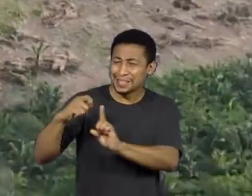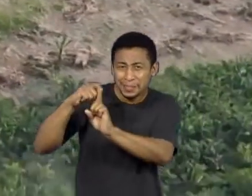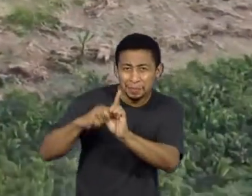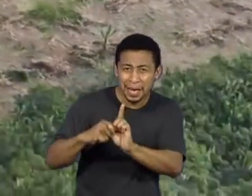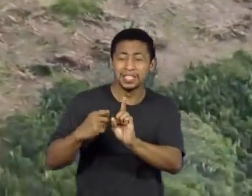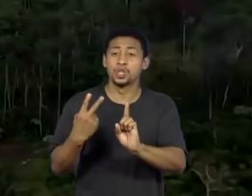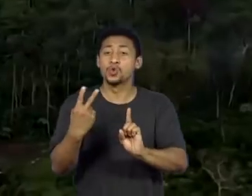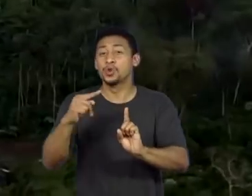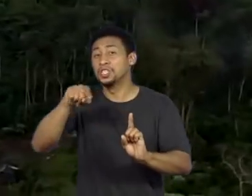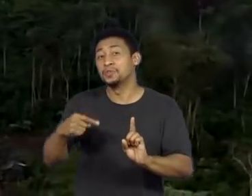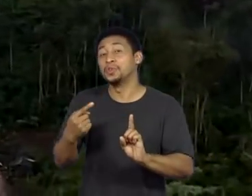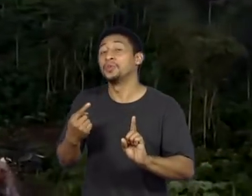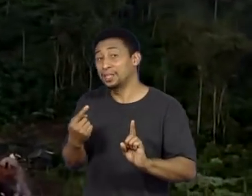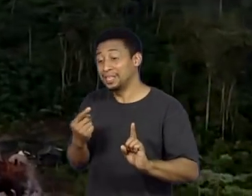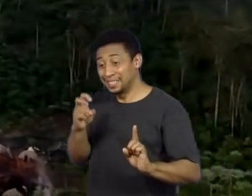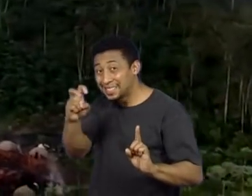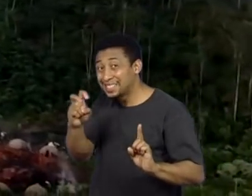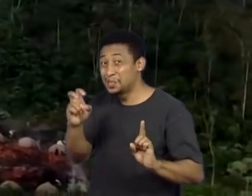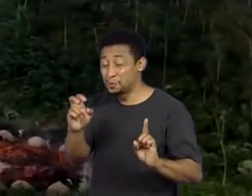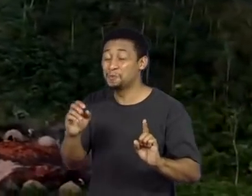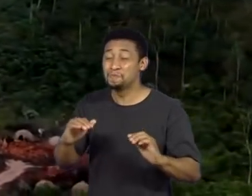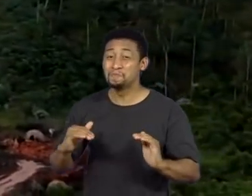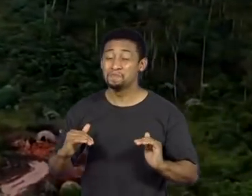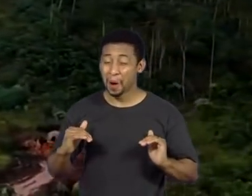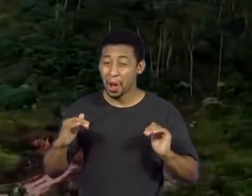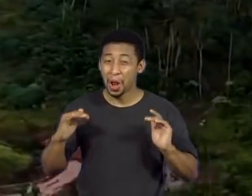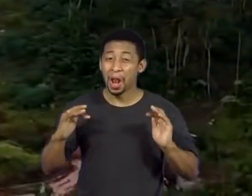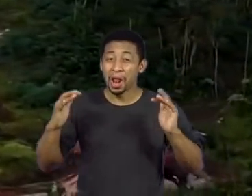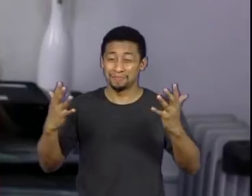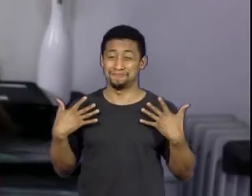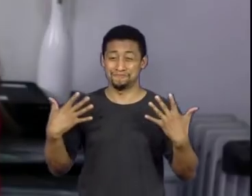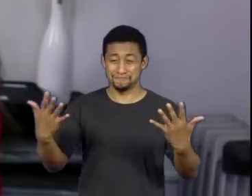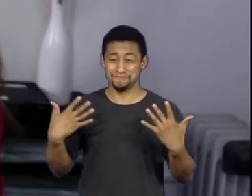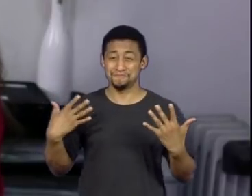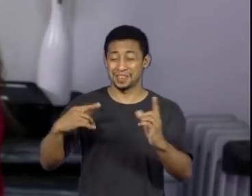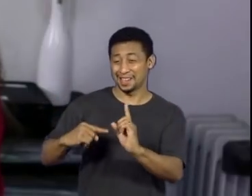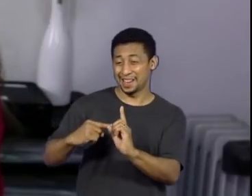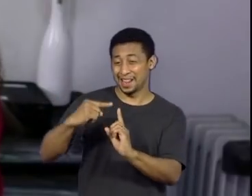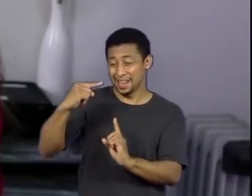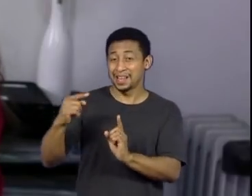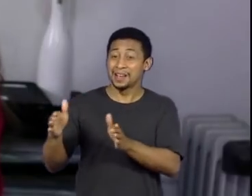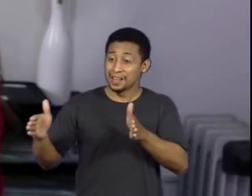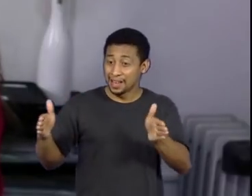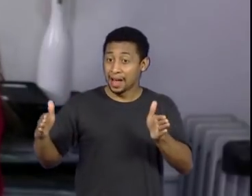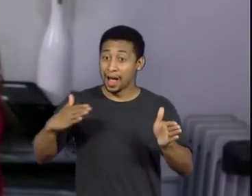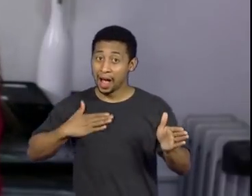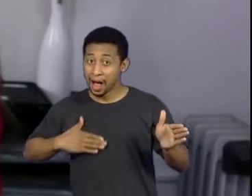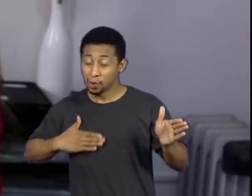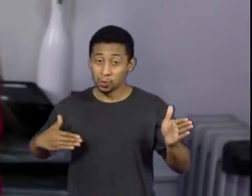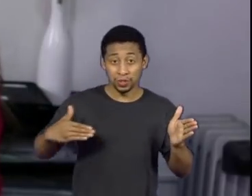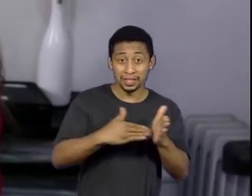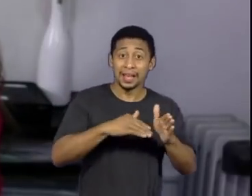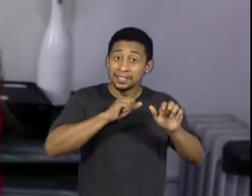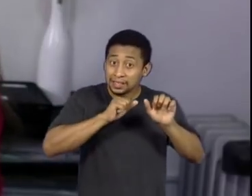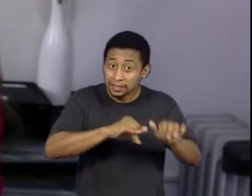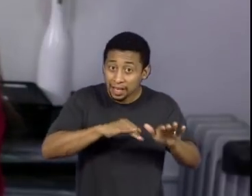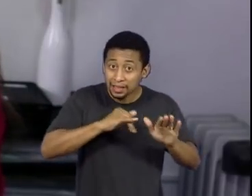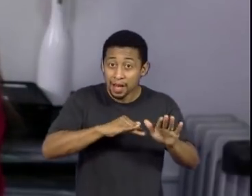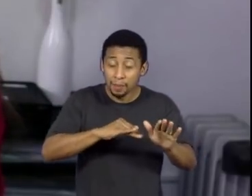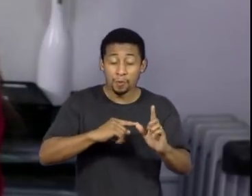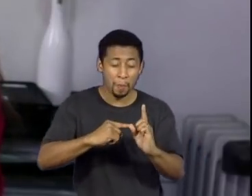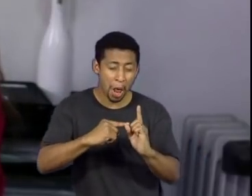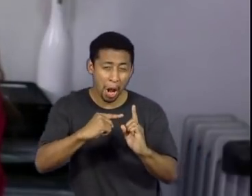aumentou 2,5 graus, e quando você olha apenas agosto e setembro, o aumento é de 3,1